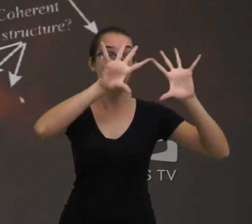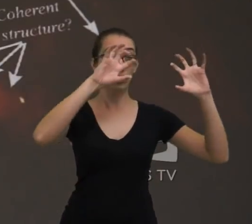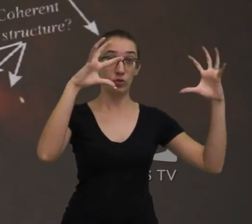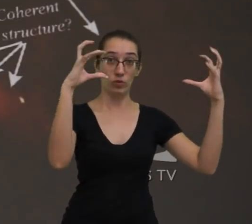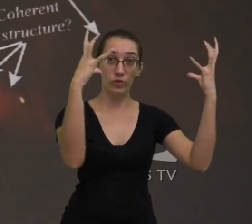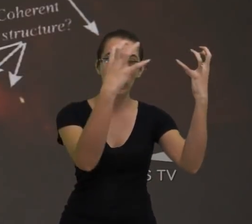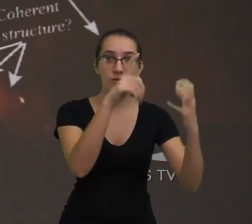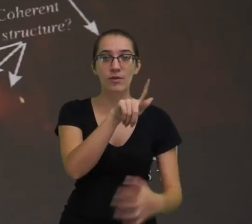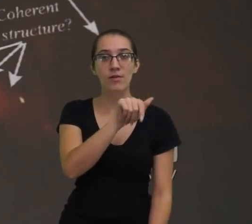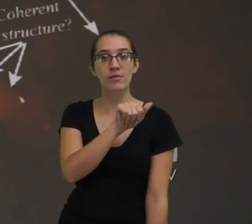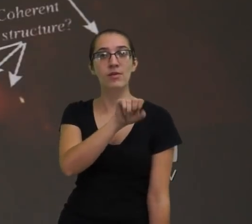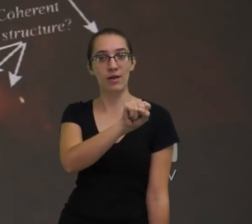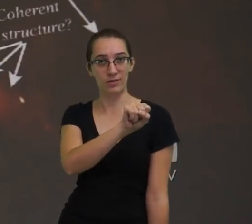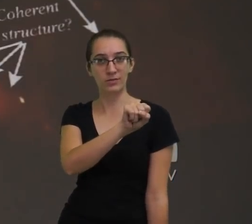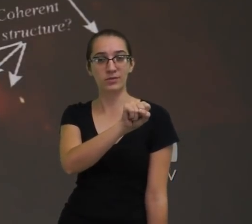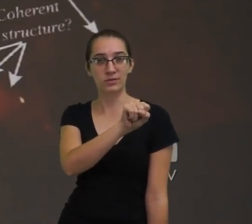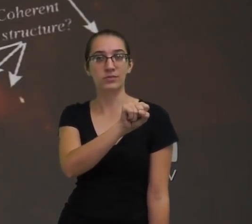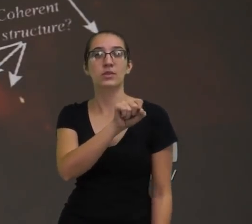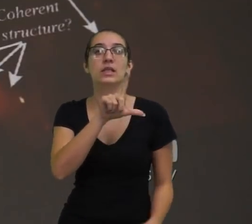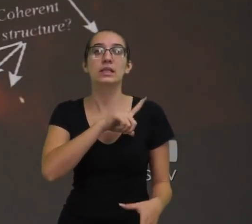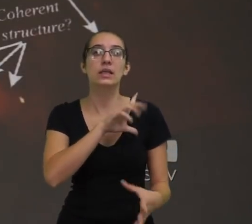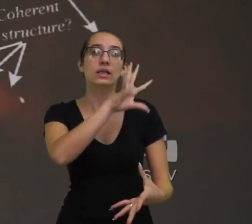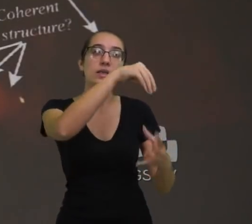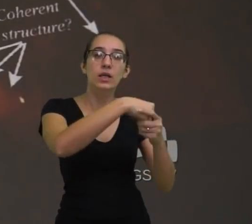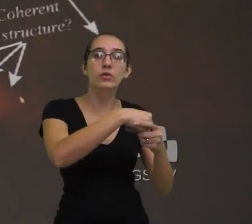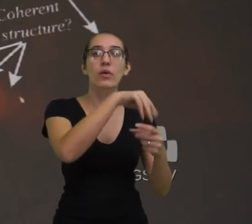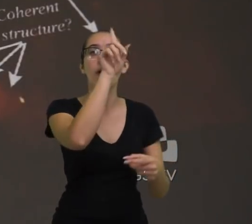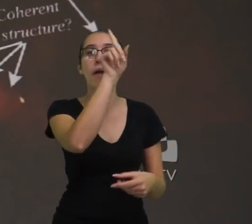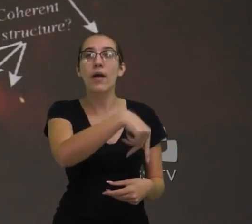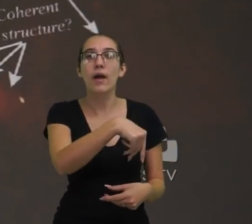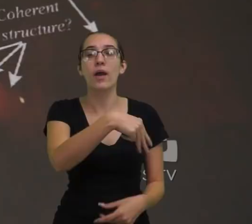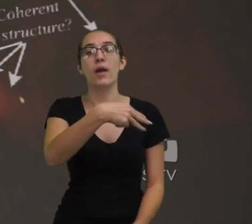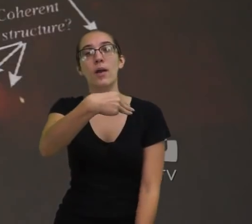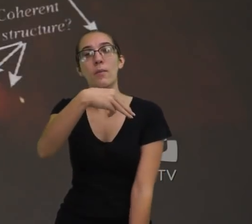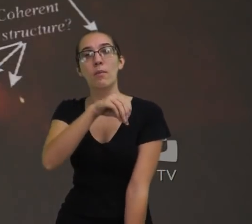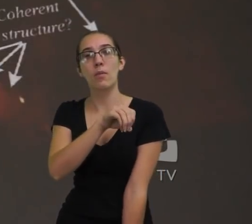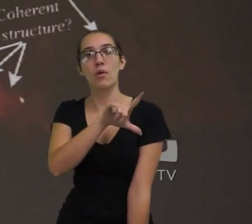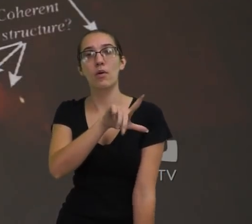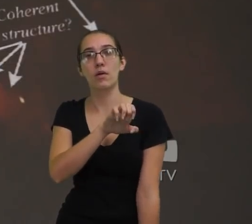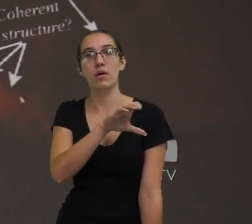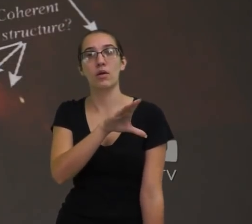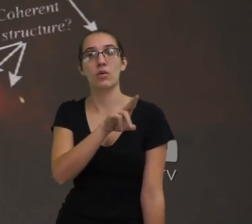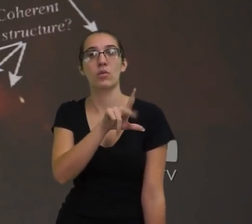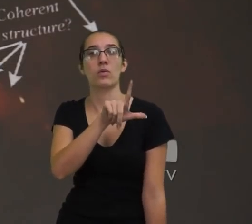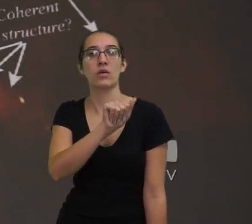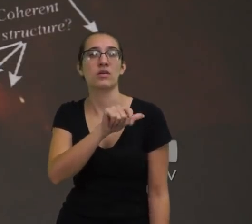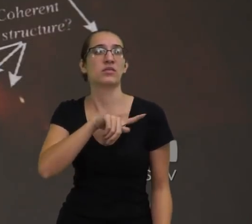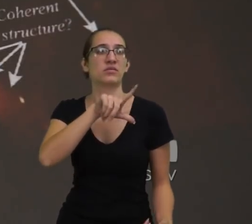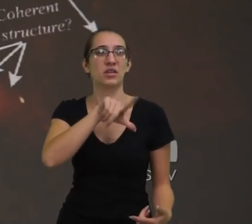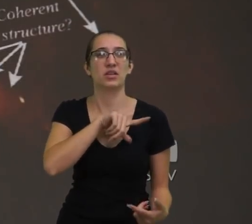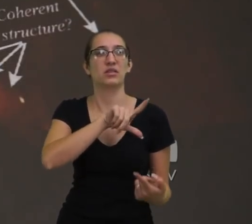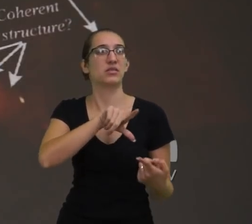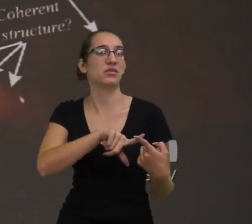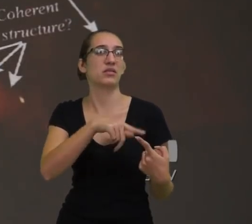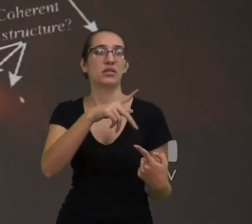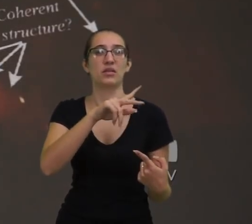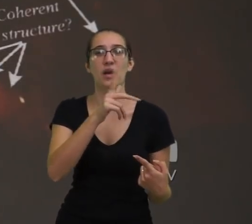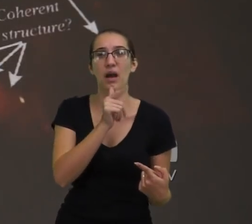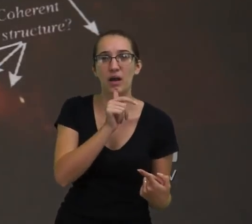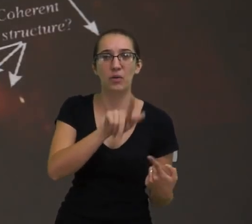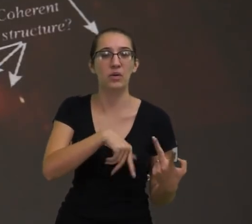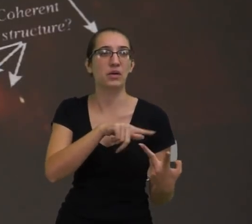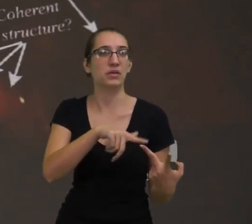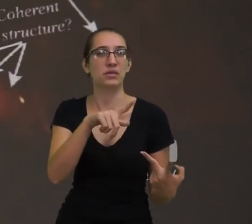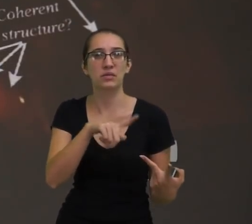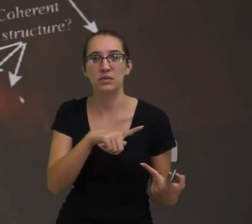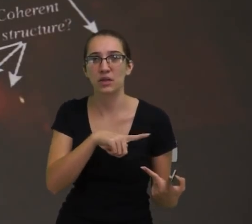de hidrogênio, dióxido de carbono, monóxido de carbono, esse tipo de coisa tem lá. Tá?